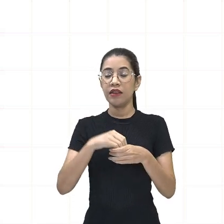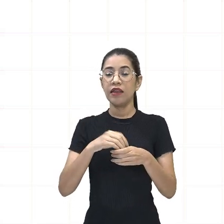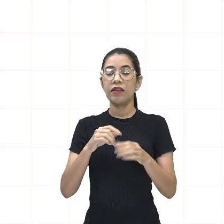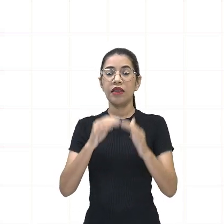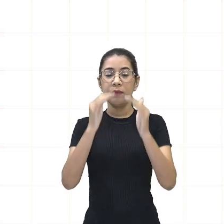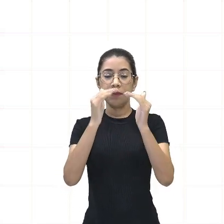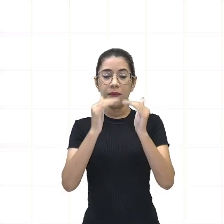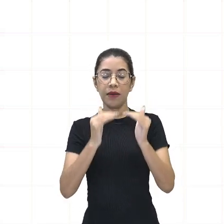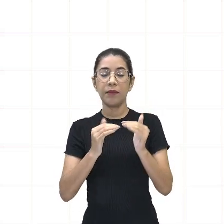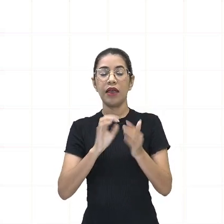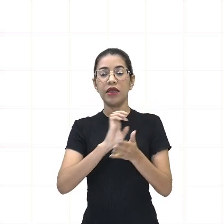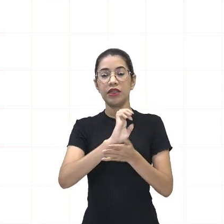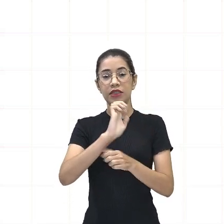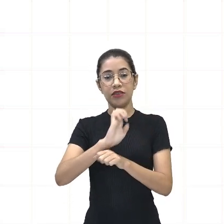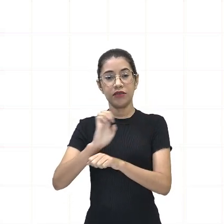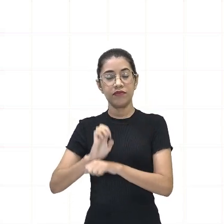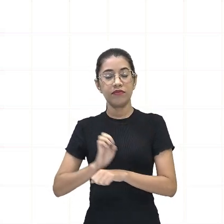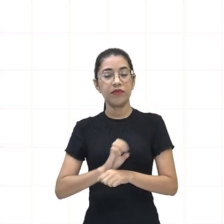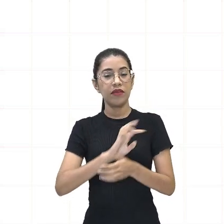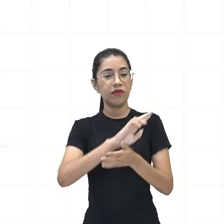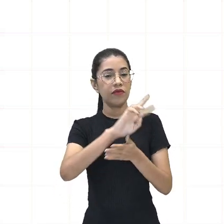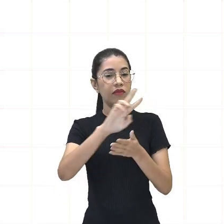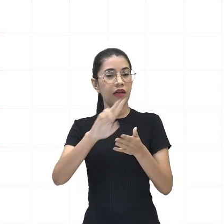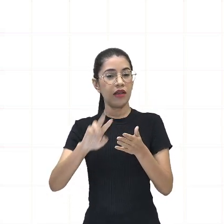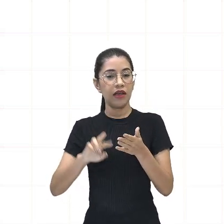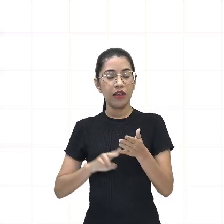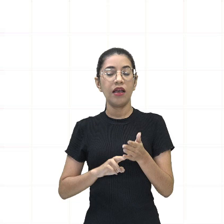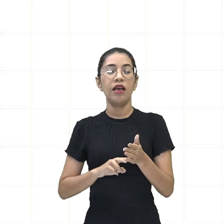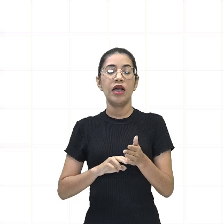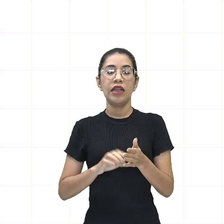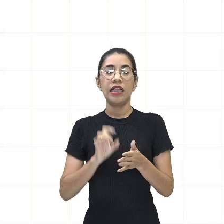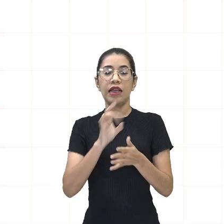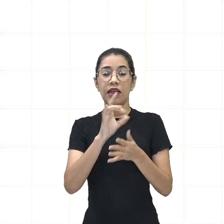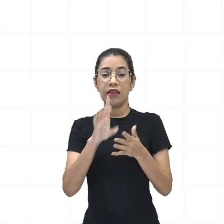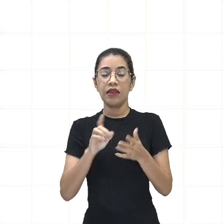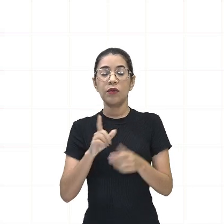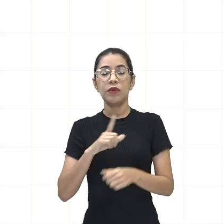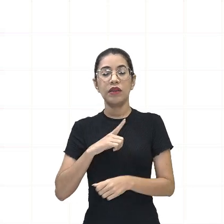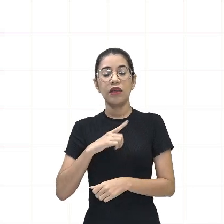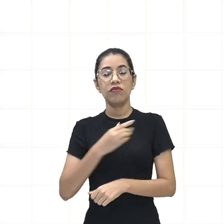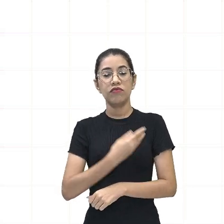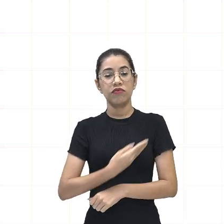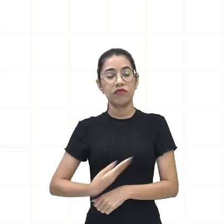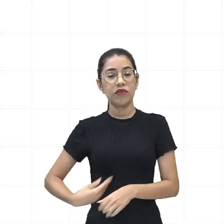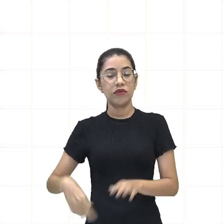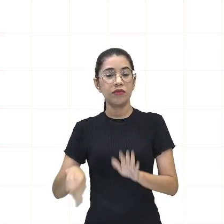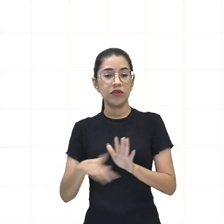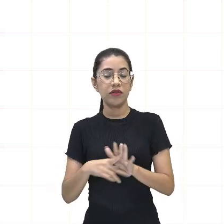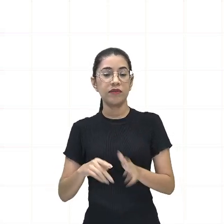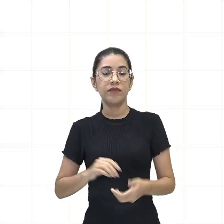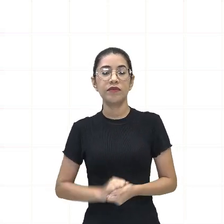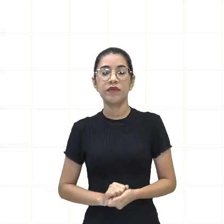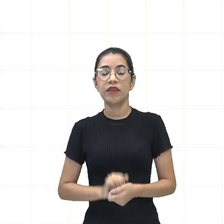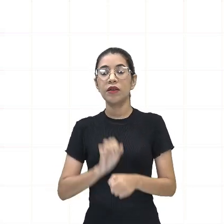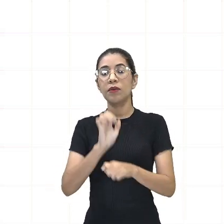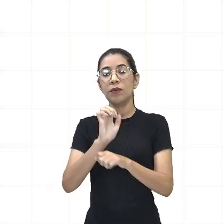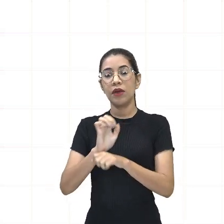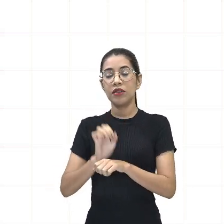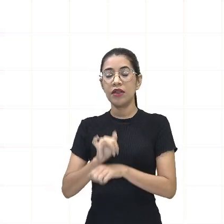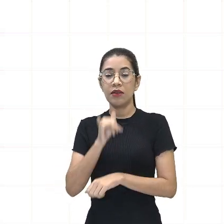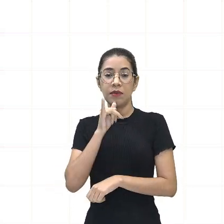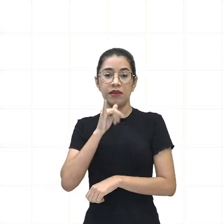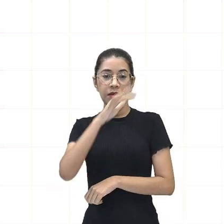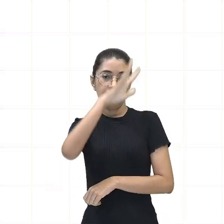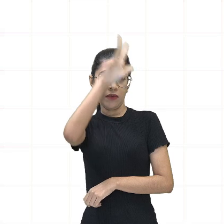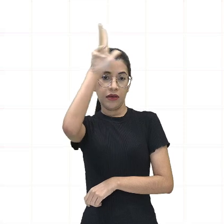vários estados, né? As unidades federativas, cada uma com seus governos. E aí, nós temos o estado do